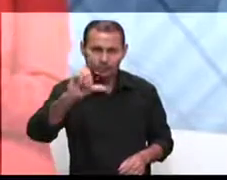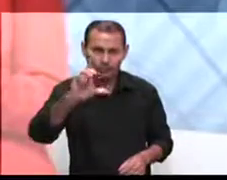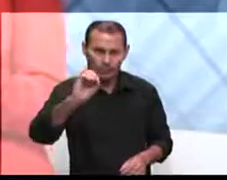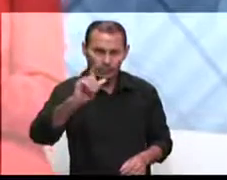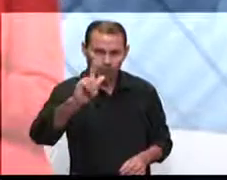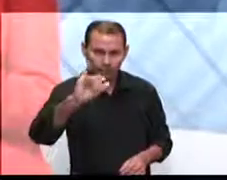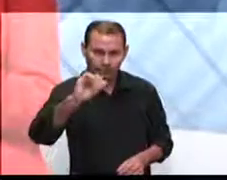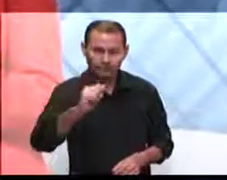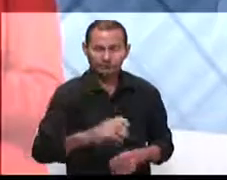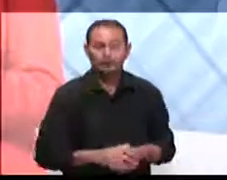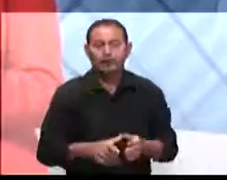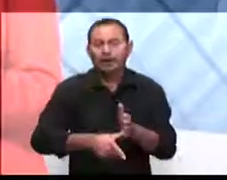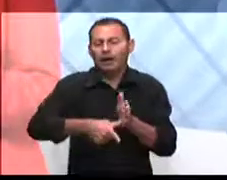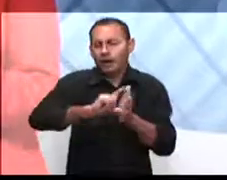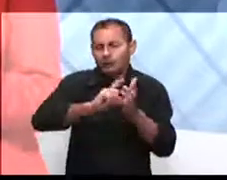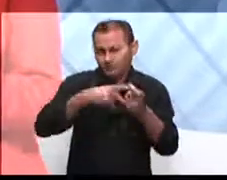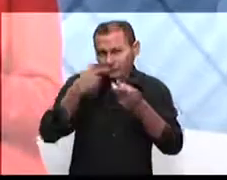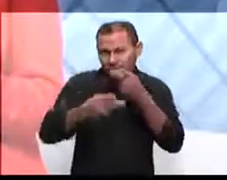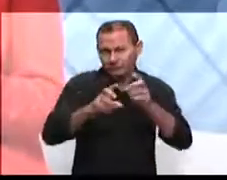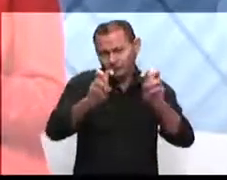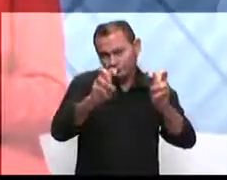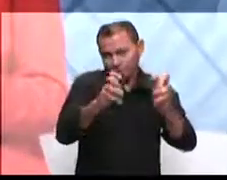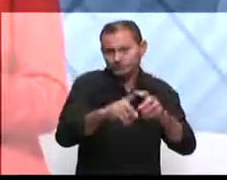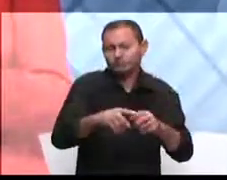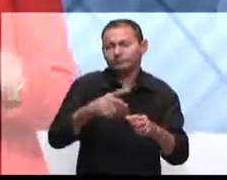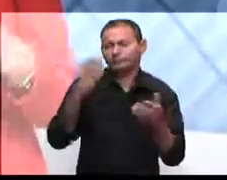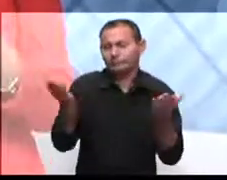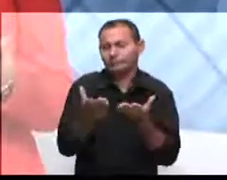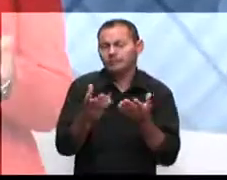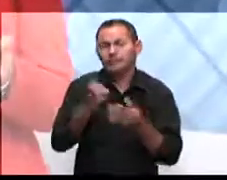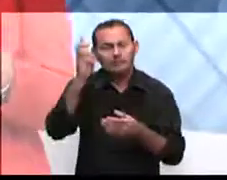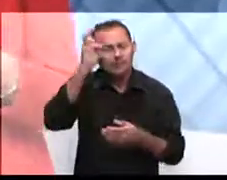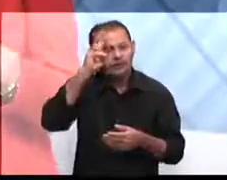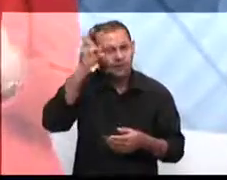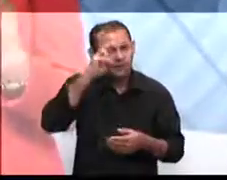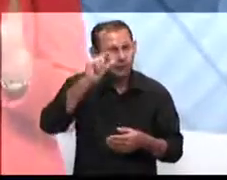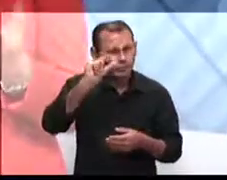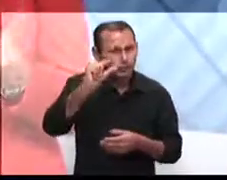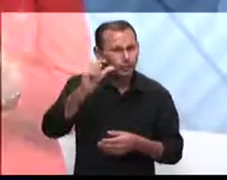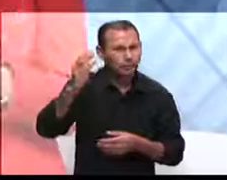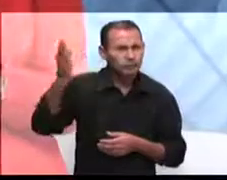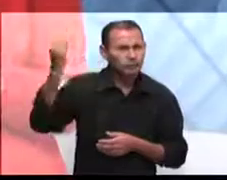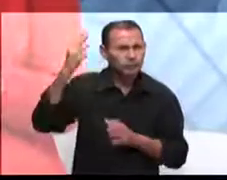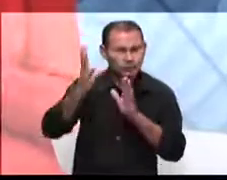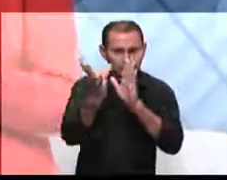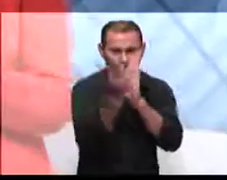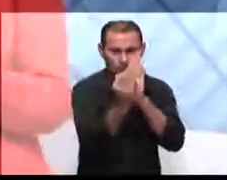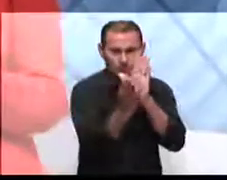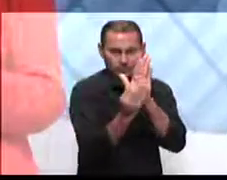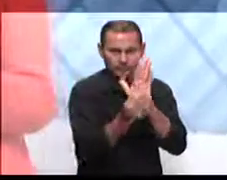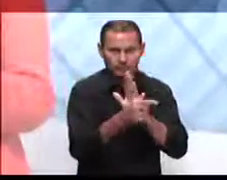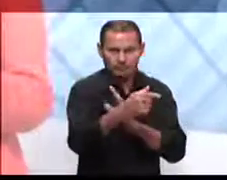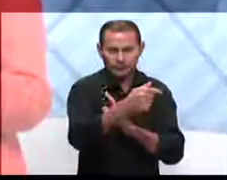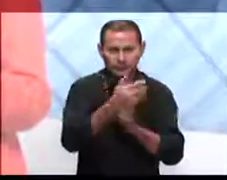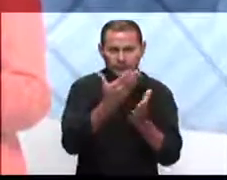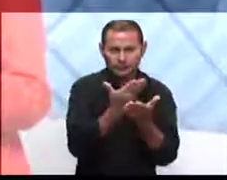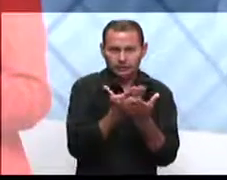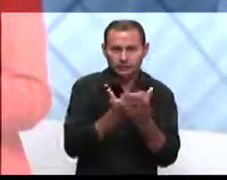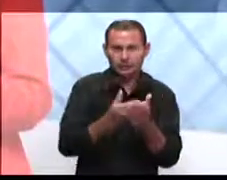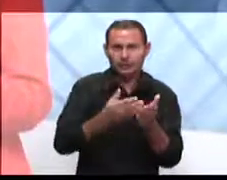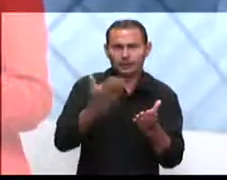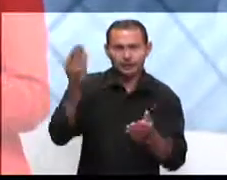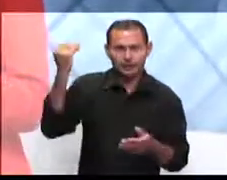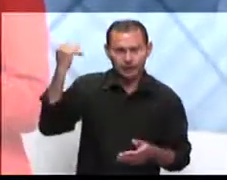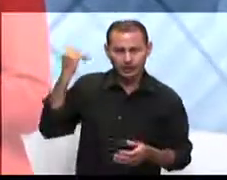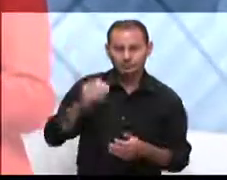sobre tendências de pesquisa mercadológica, vamos recordar então o conteúdo das nossas